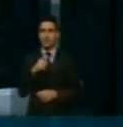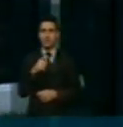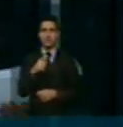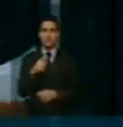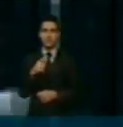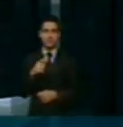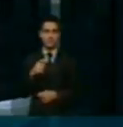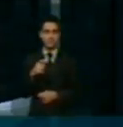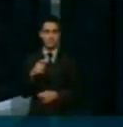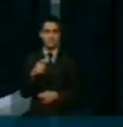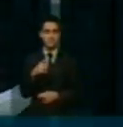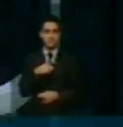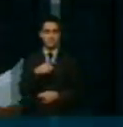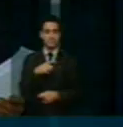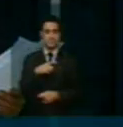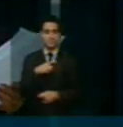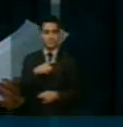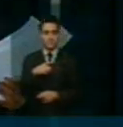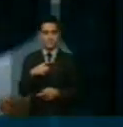regime não